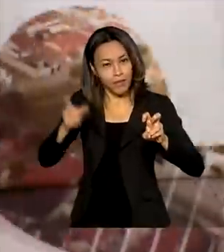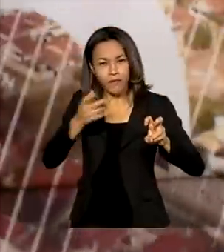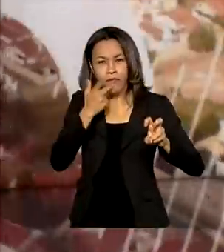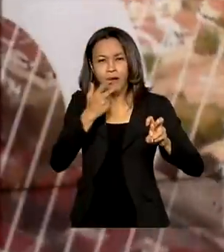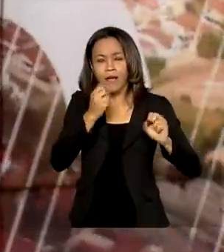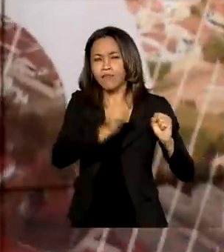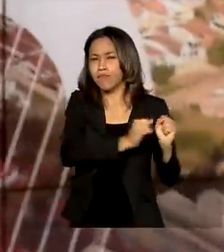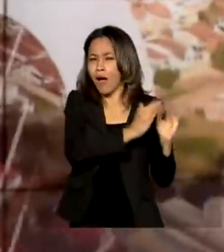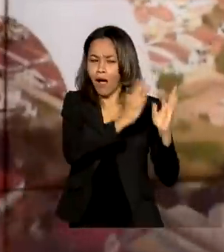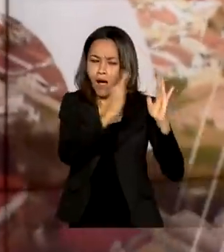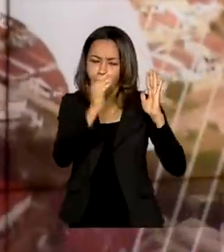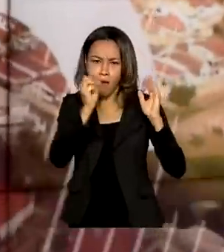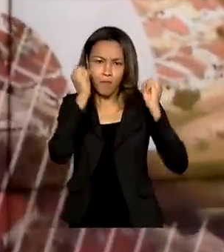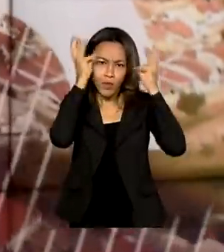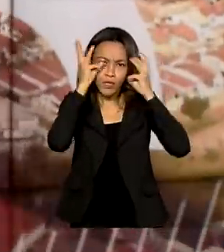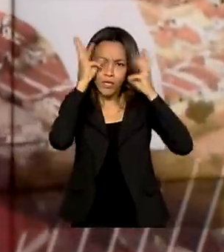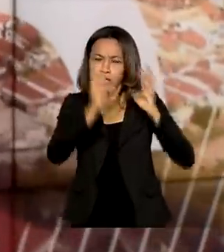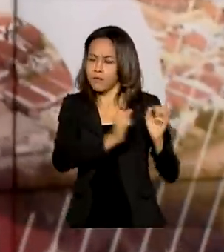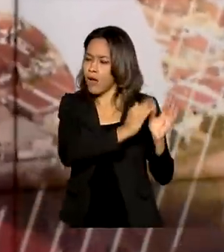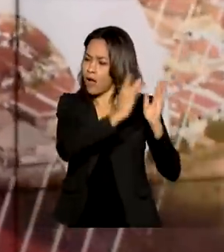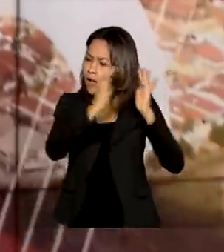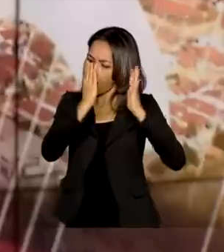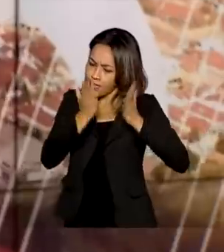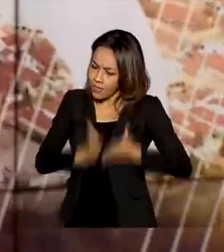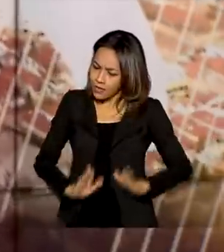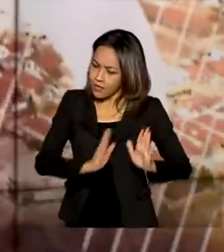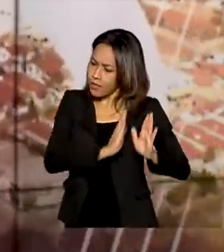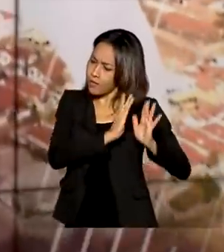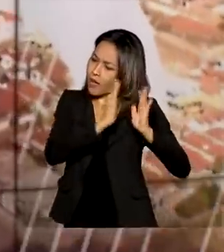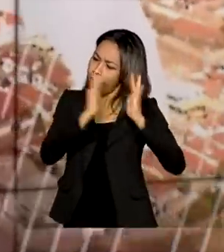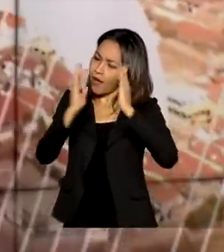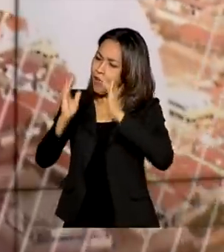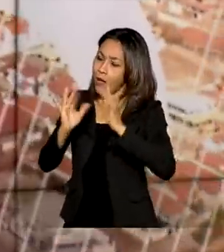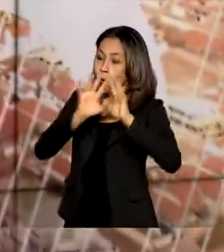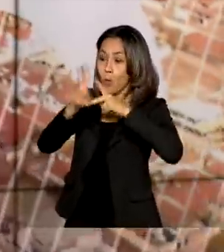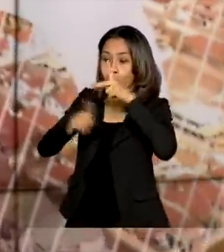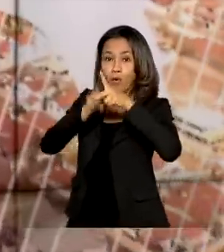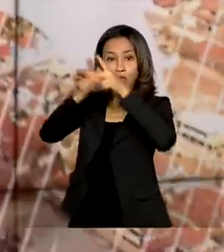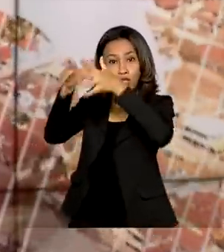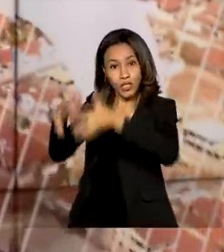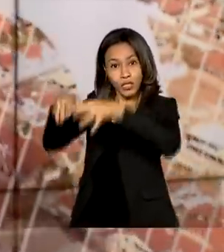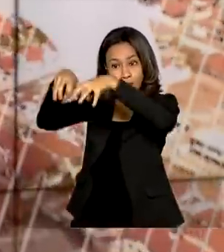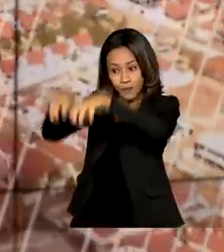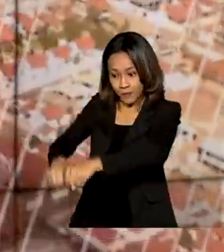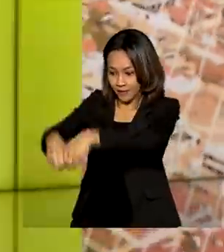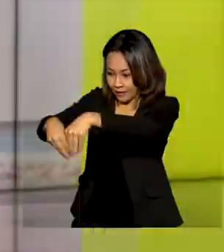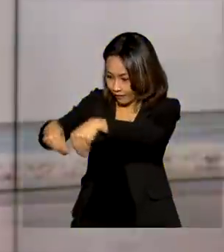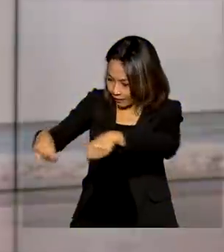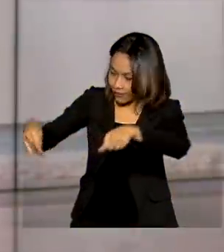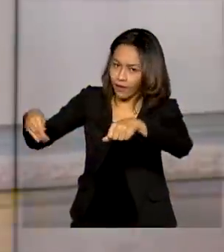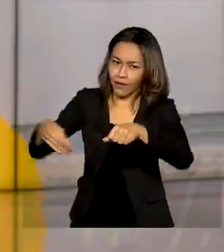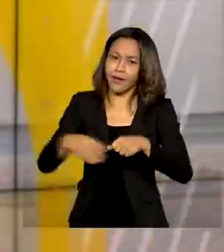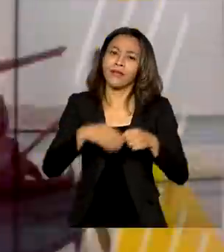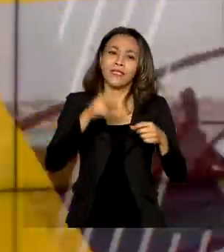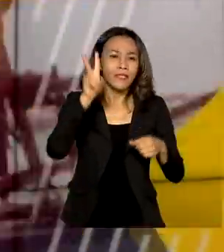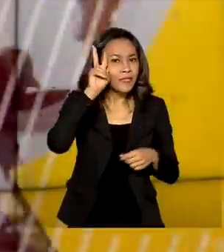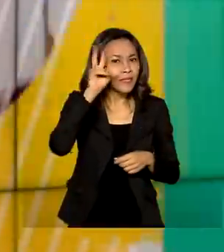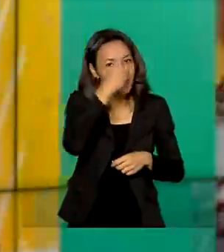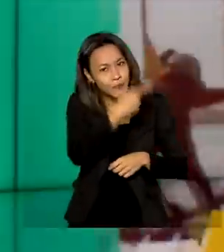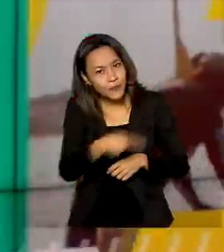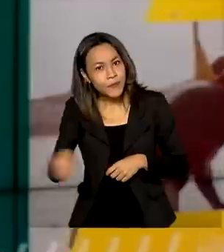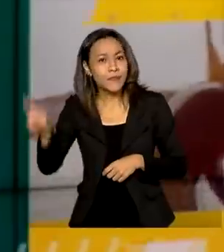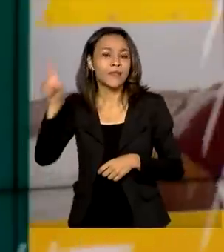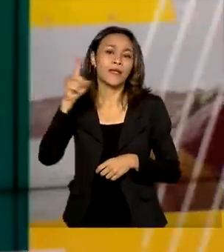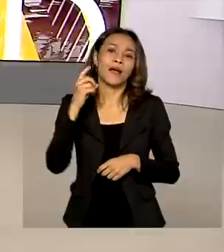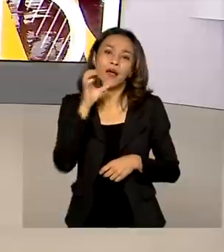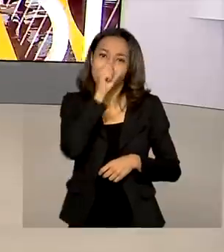de Moisés desde o seu nascimento até a chegada do seu povo à Terra Prometida. A novela vai ao ar de segunda a sábado, sempre no